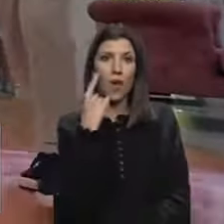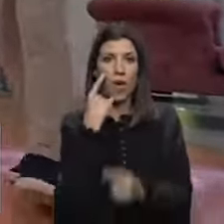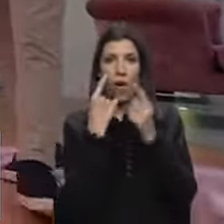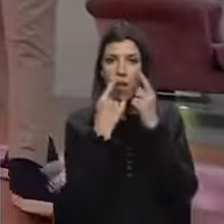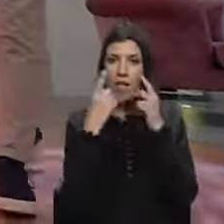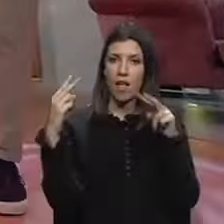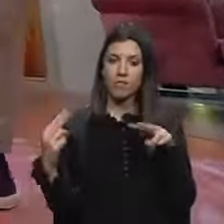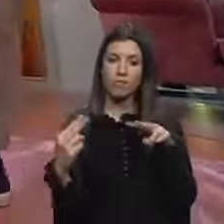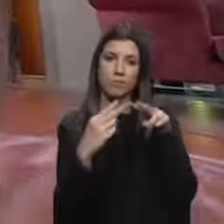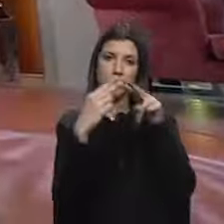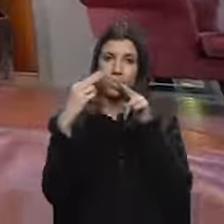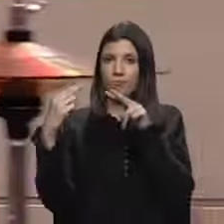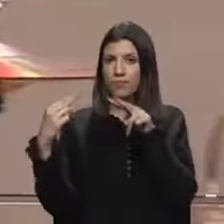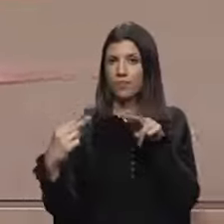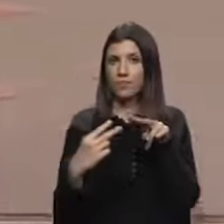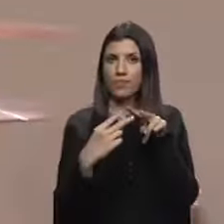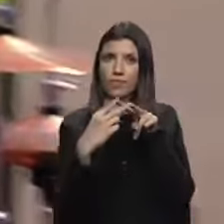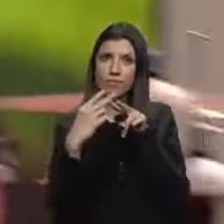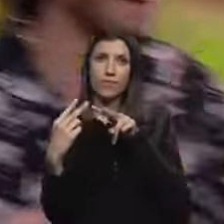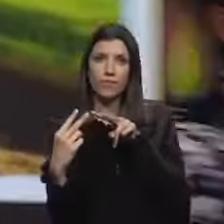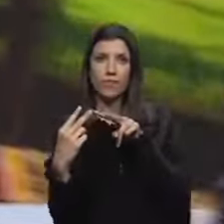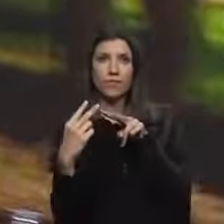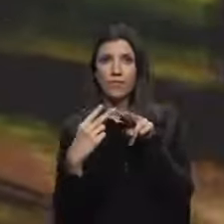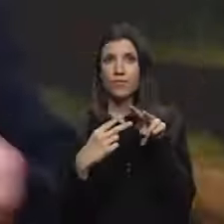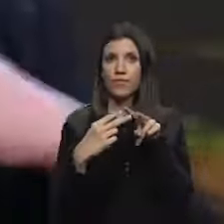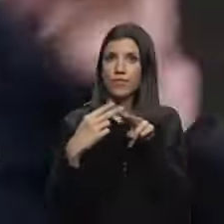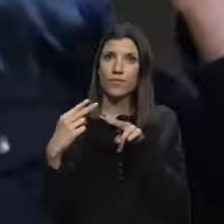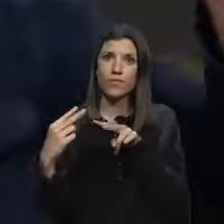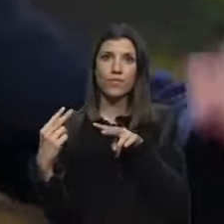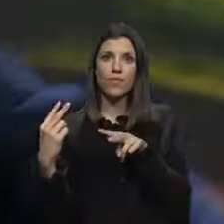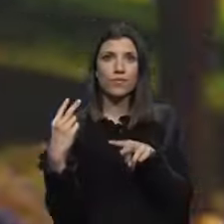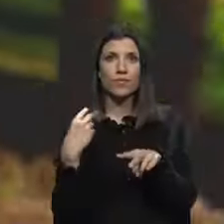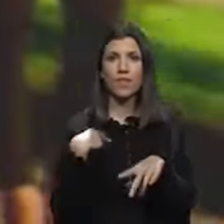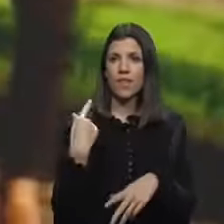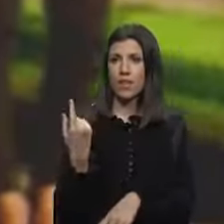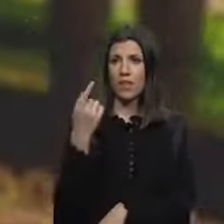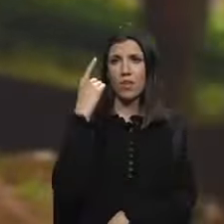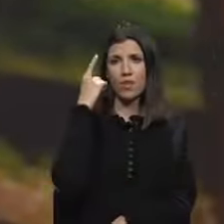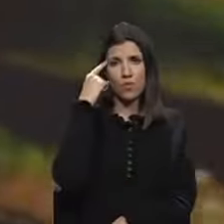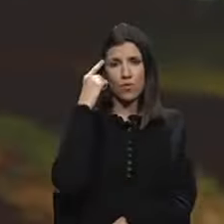olhar. Caminhas sem saber como és bonita,